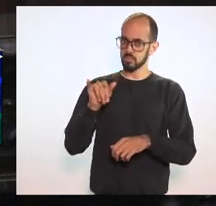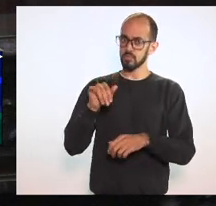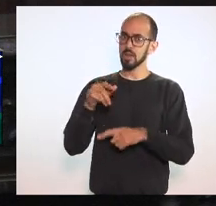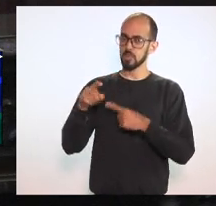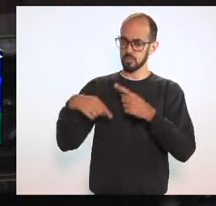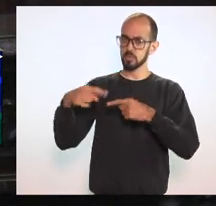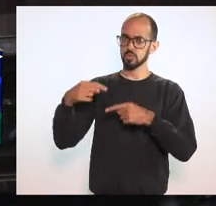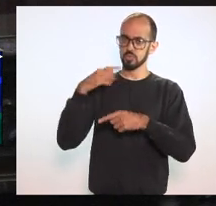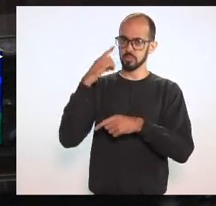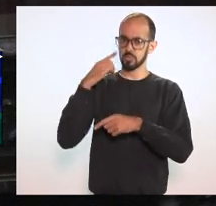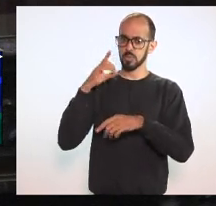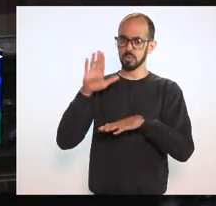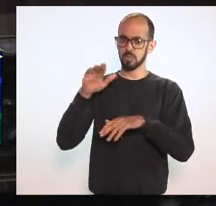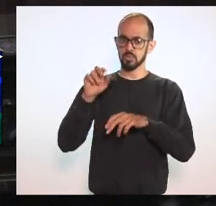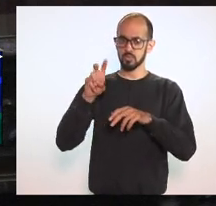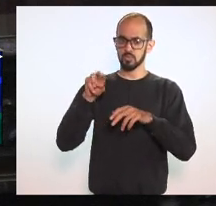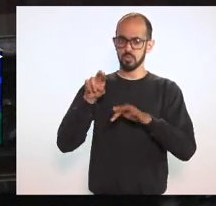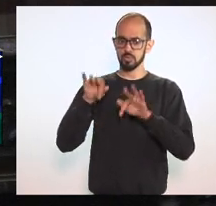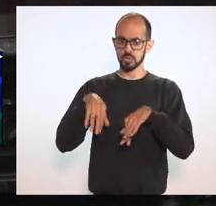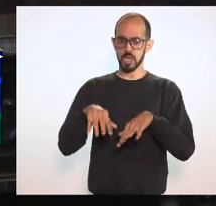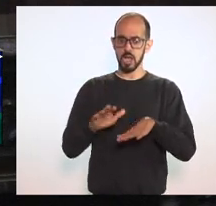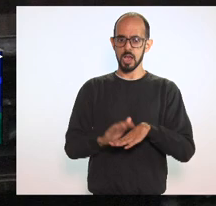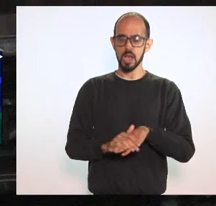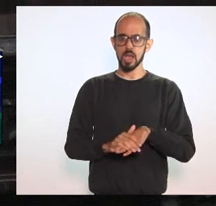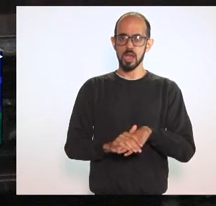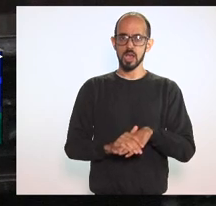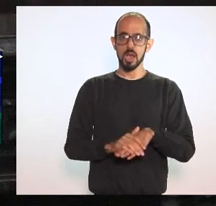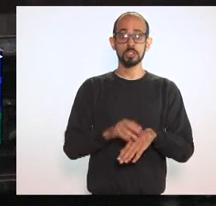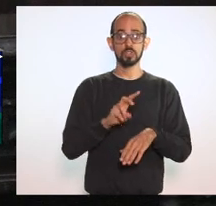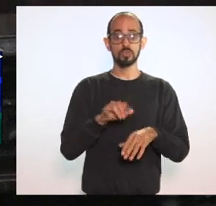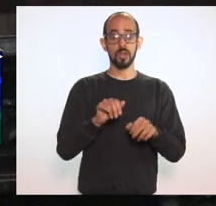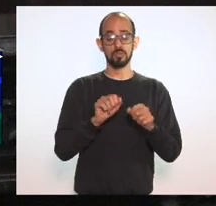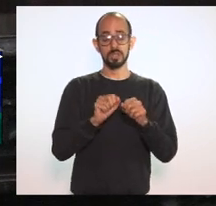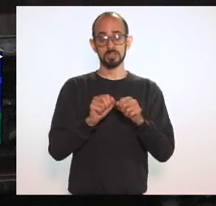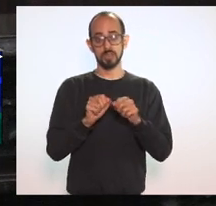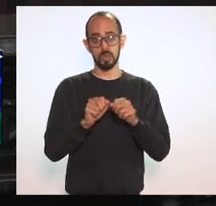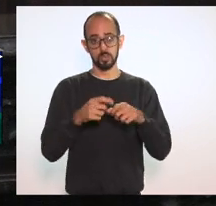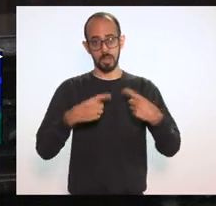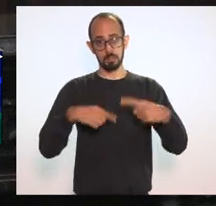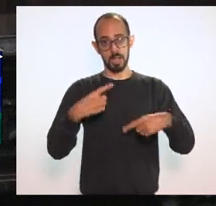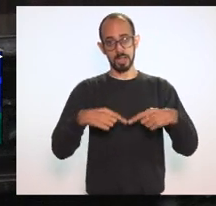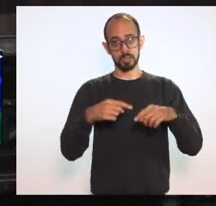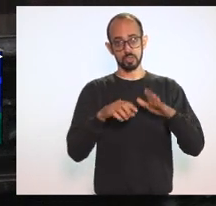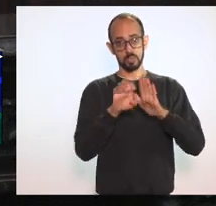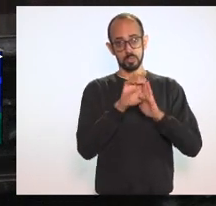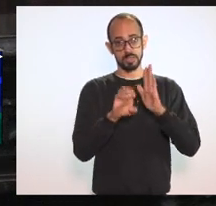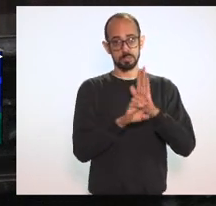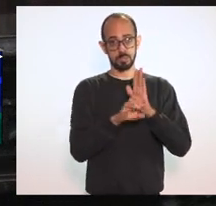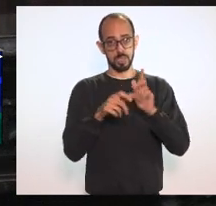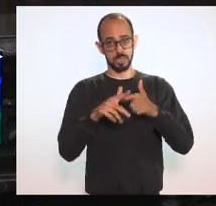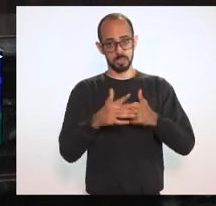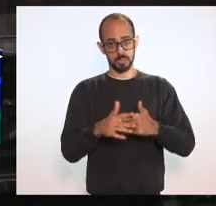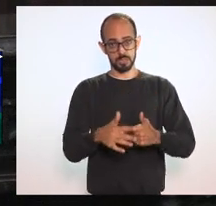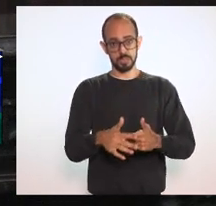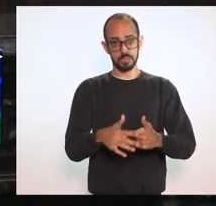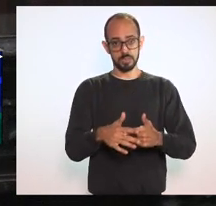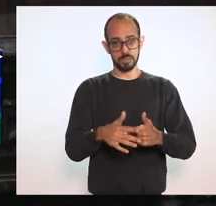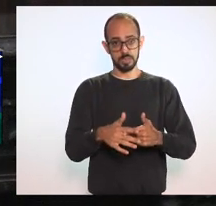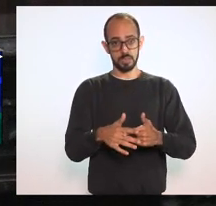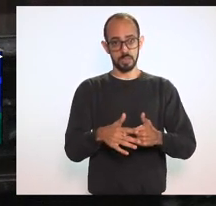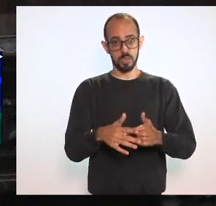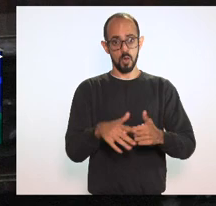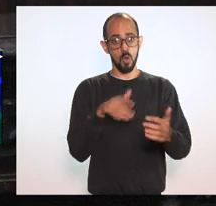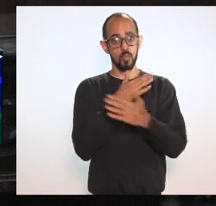para dizer Mas faremos um debate sobre as emendas o feriado é uma proposta de